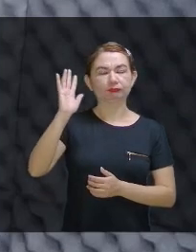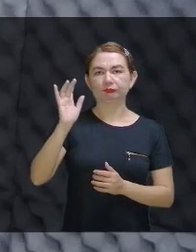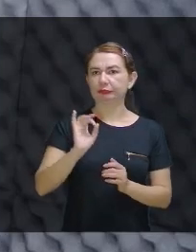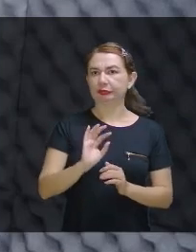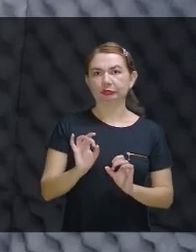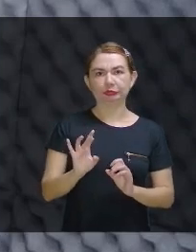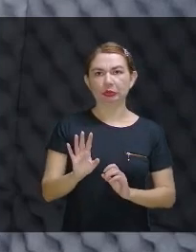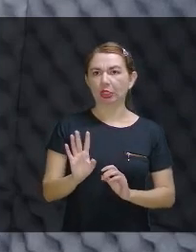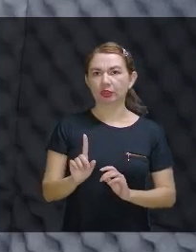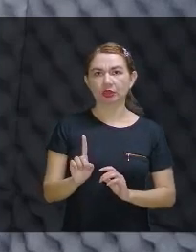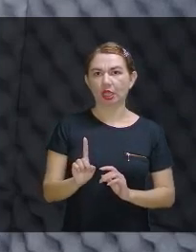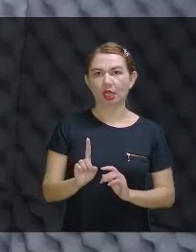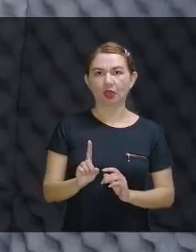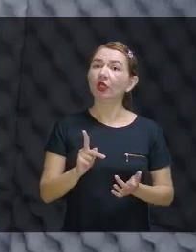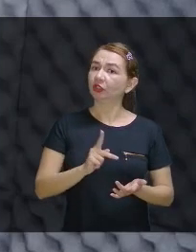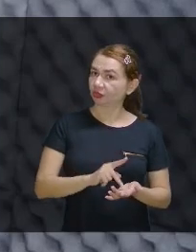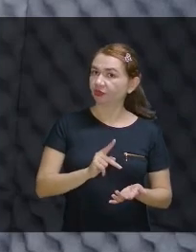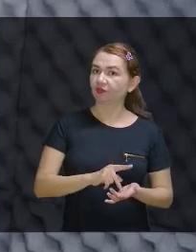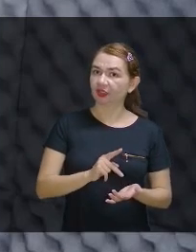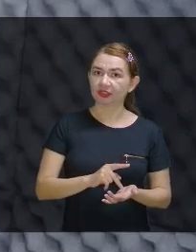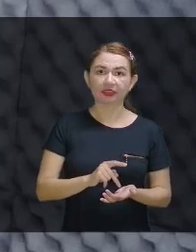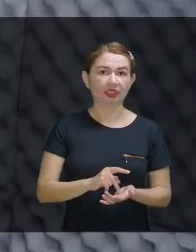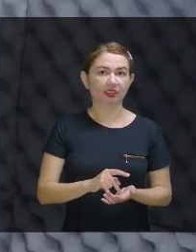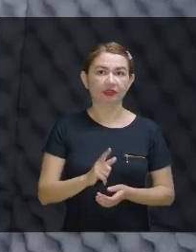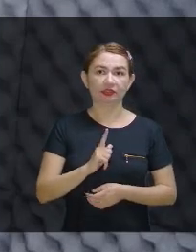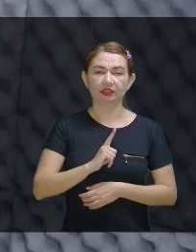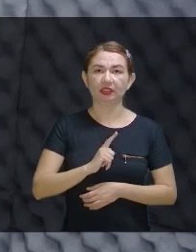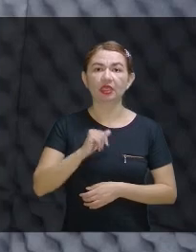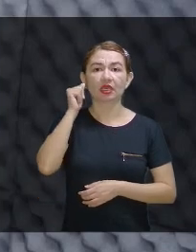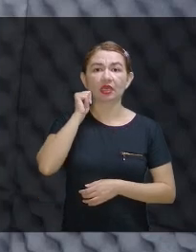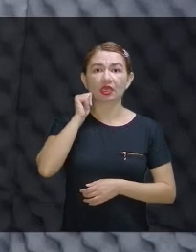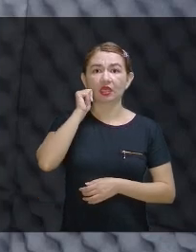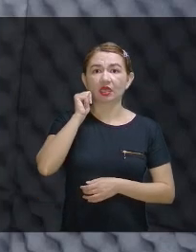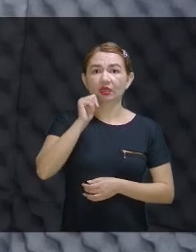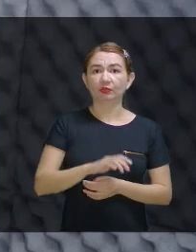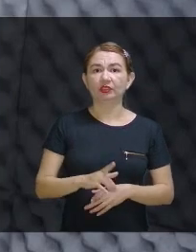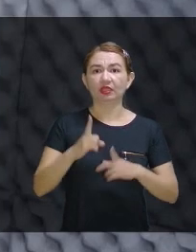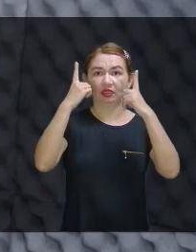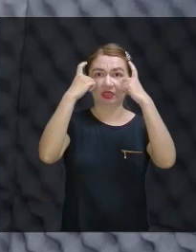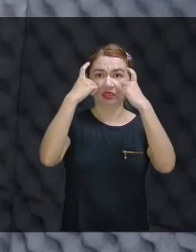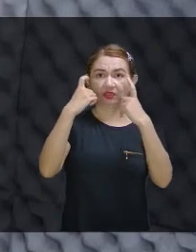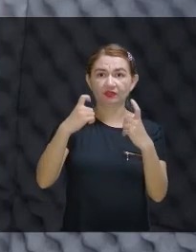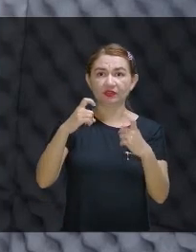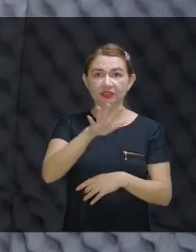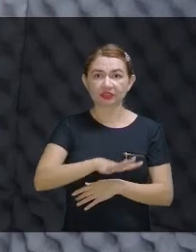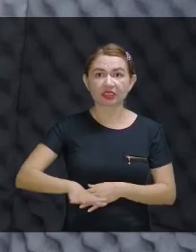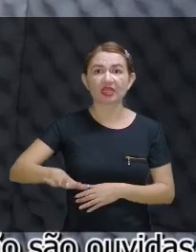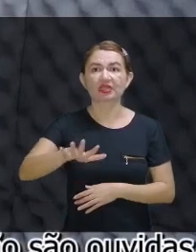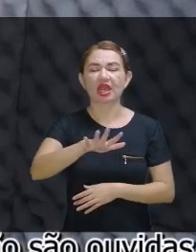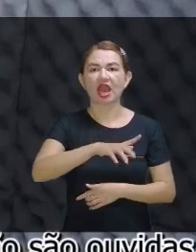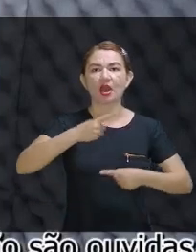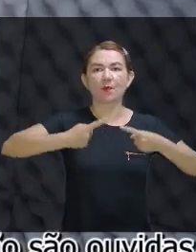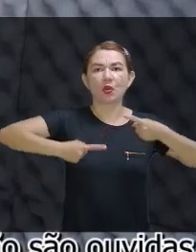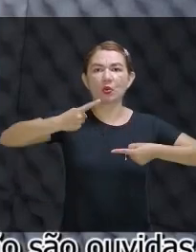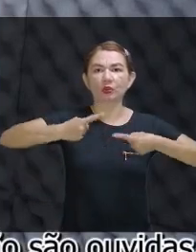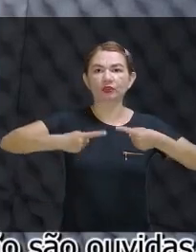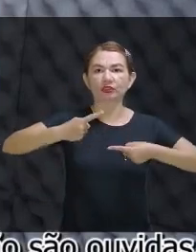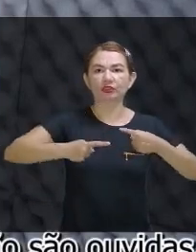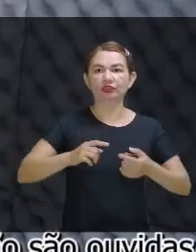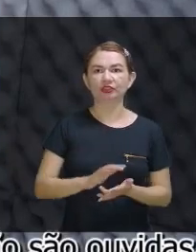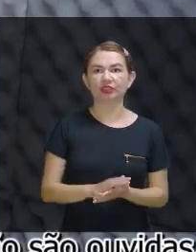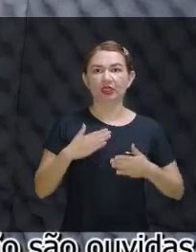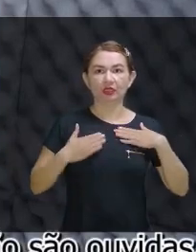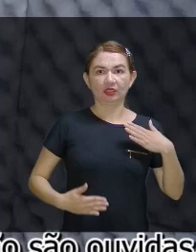empírico, mas já há pesquisas que as mulheres sofrem uma grande violência no meio político. Às vezes, não uma